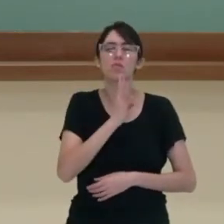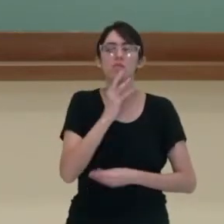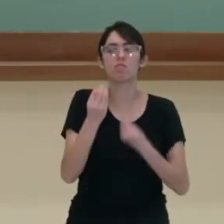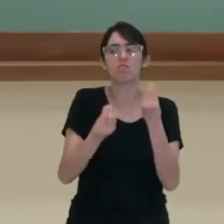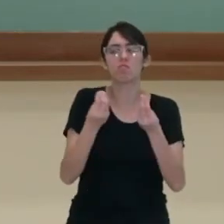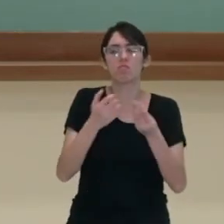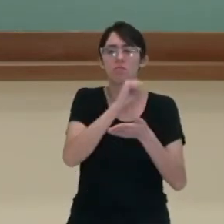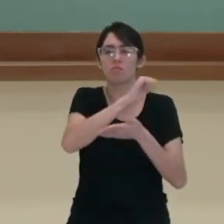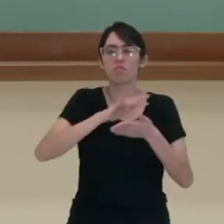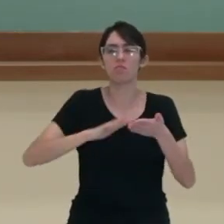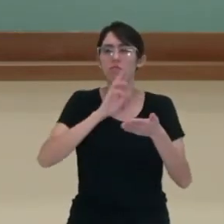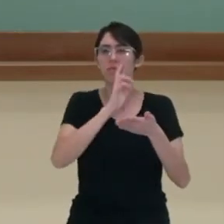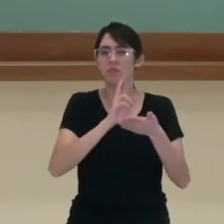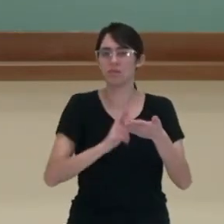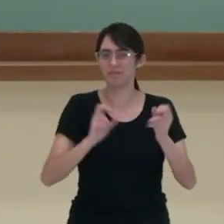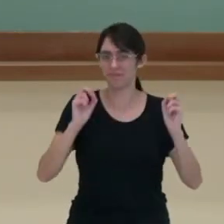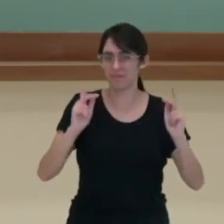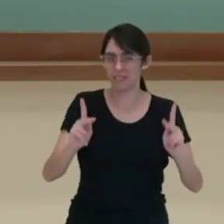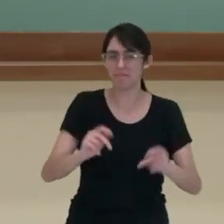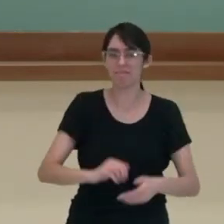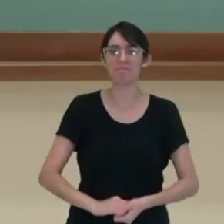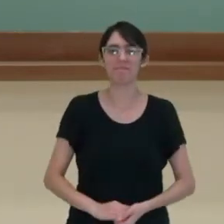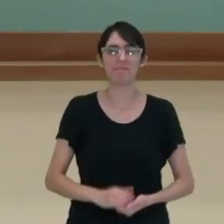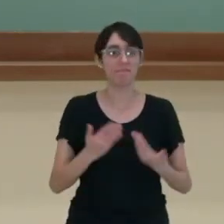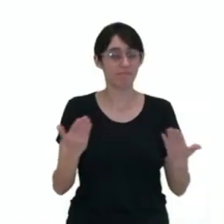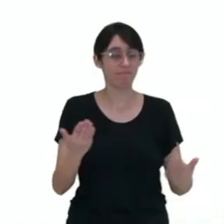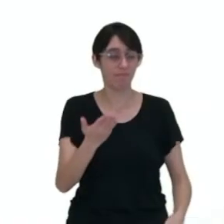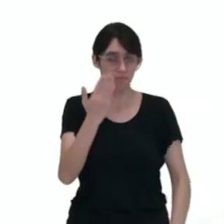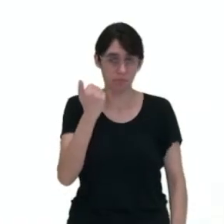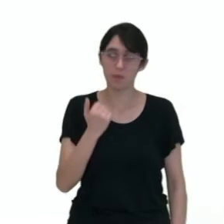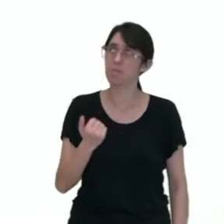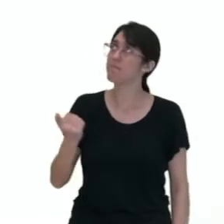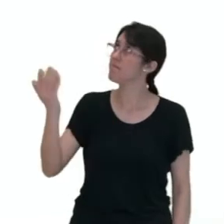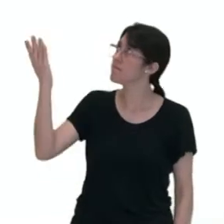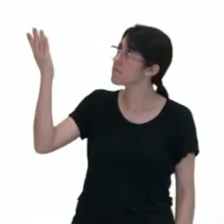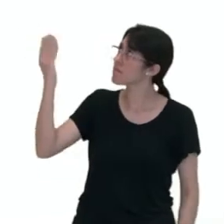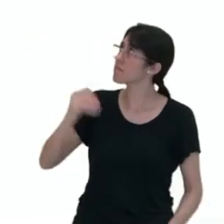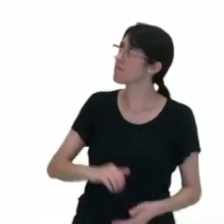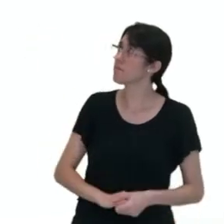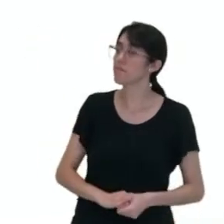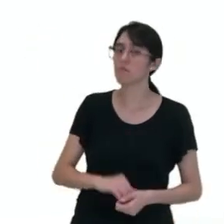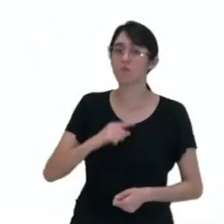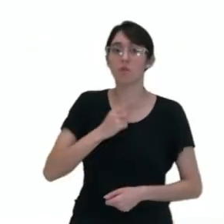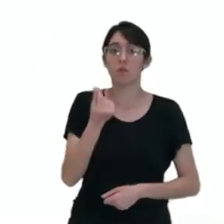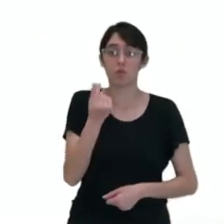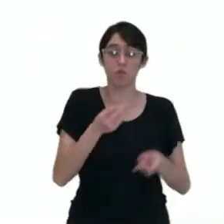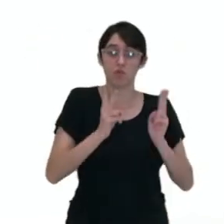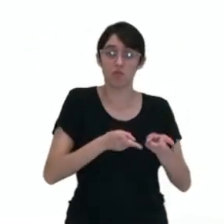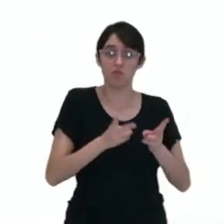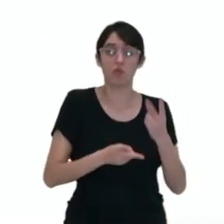os exercícios que a gente vai fazer. Tranquilo? Então vamos lá. Então nós temos um custo fixo de R$